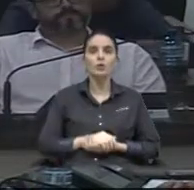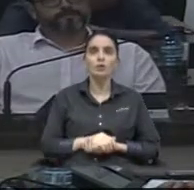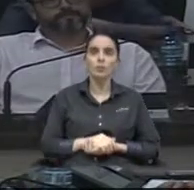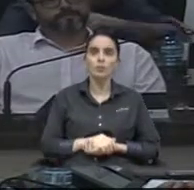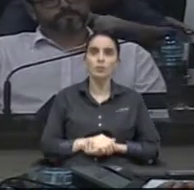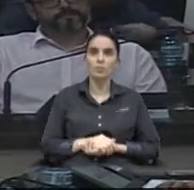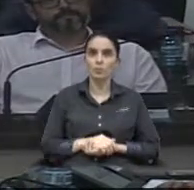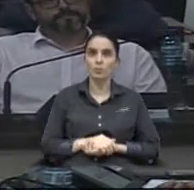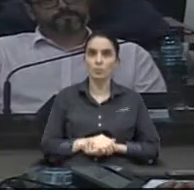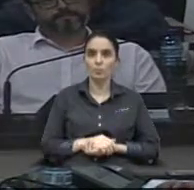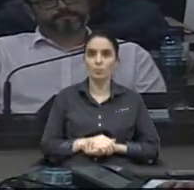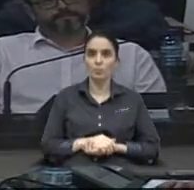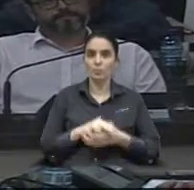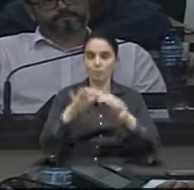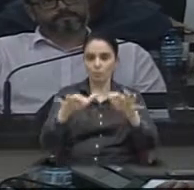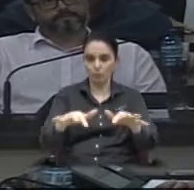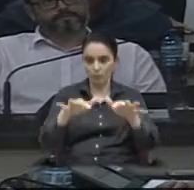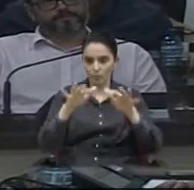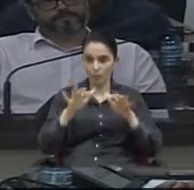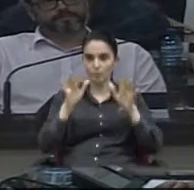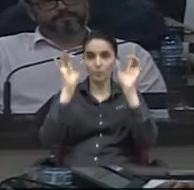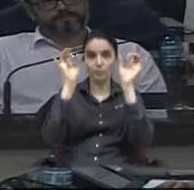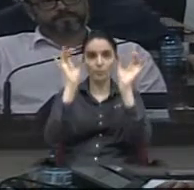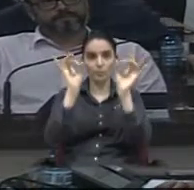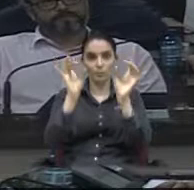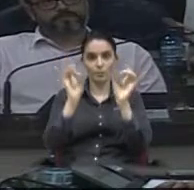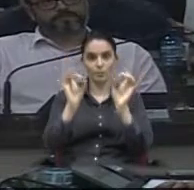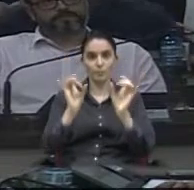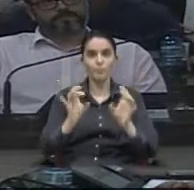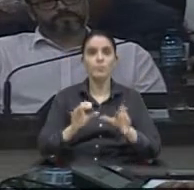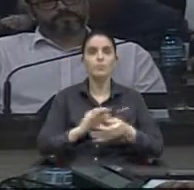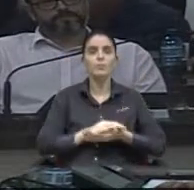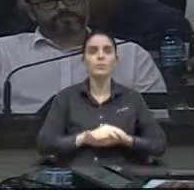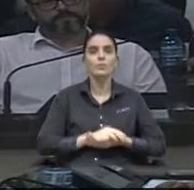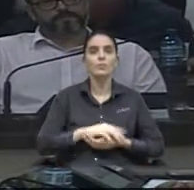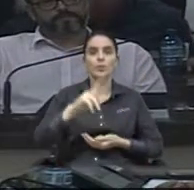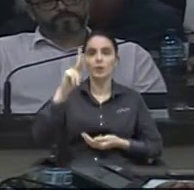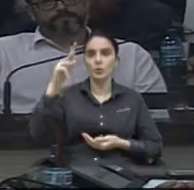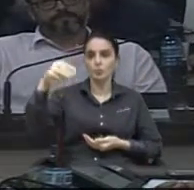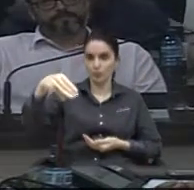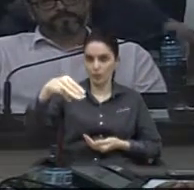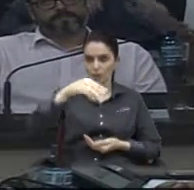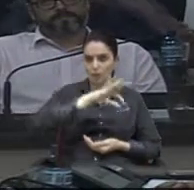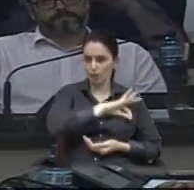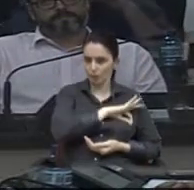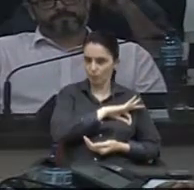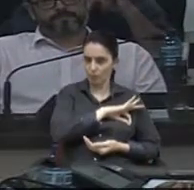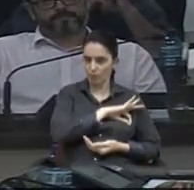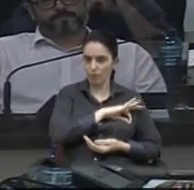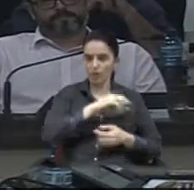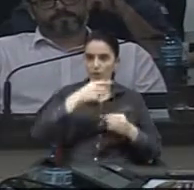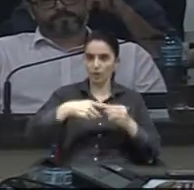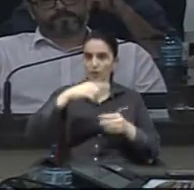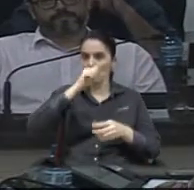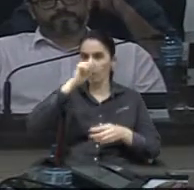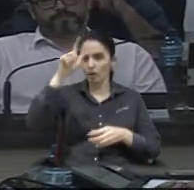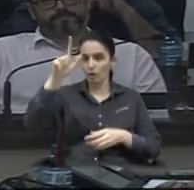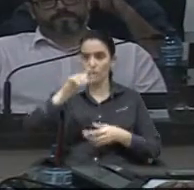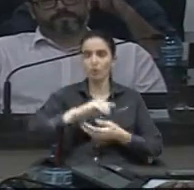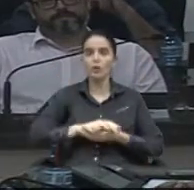com a presença especial toda a polícia militar daquele limeira é um grande privilégio